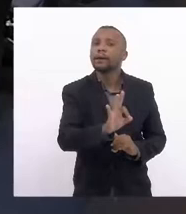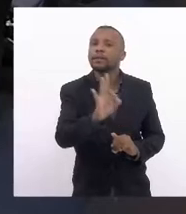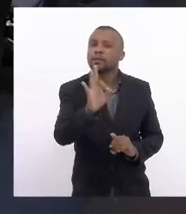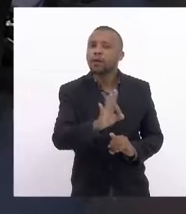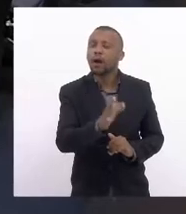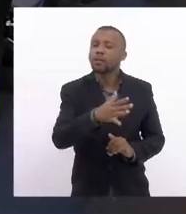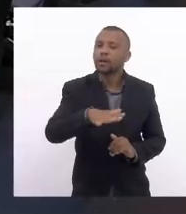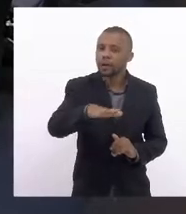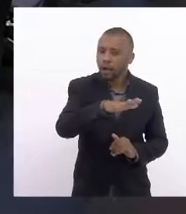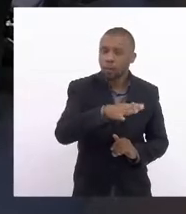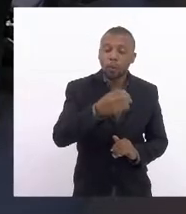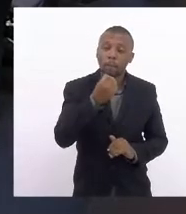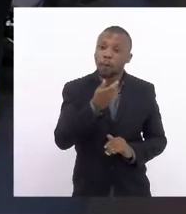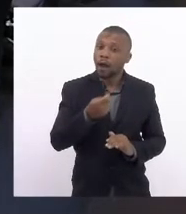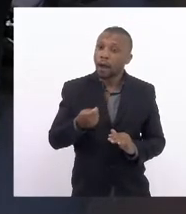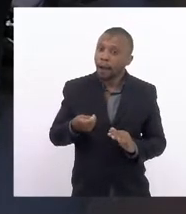área